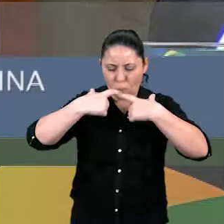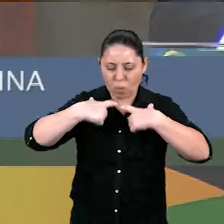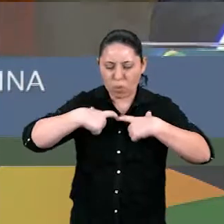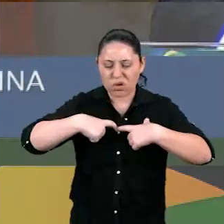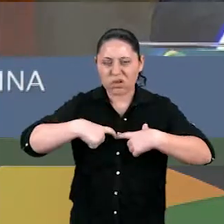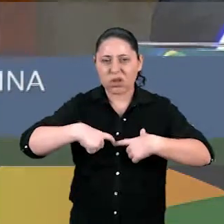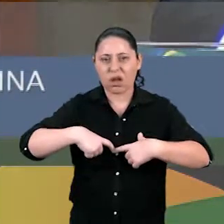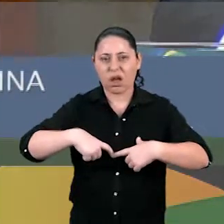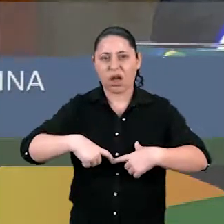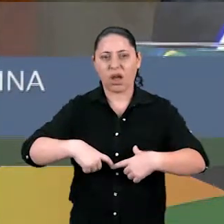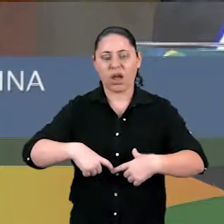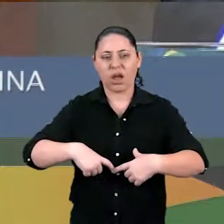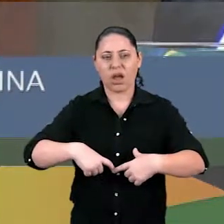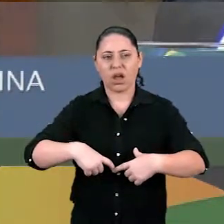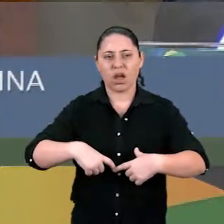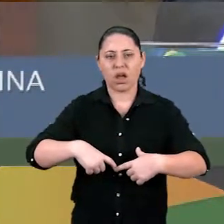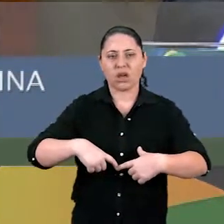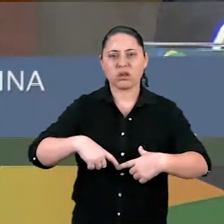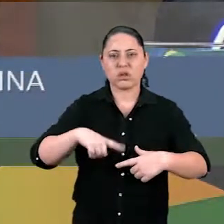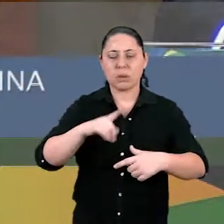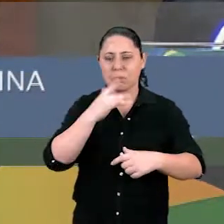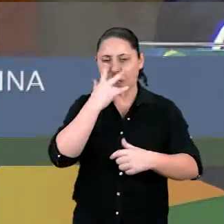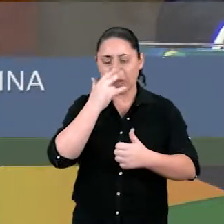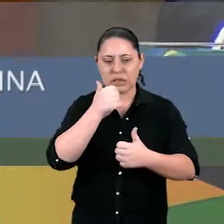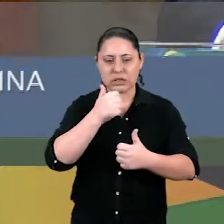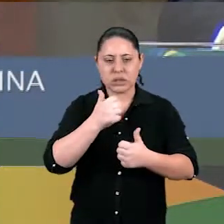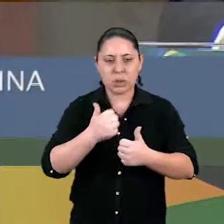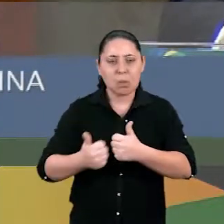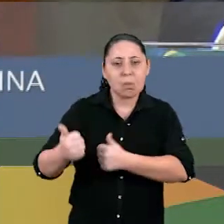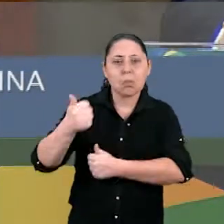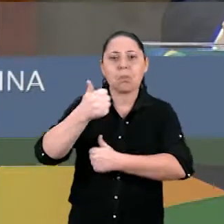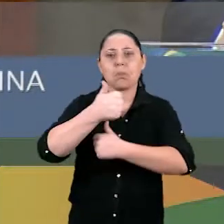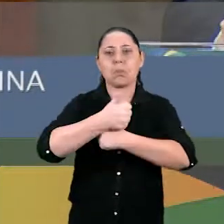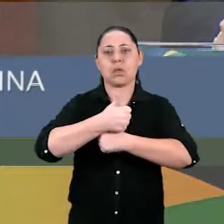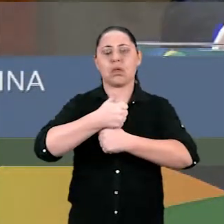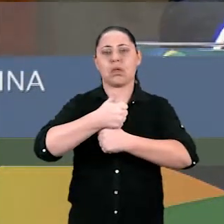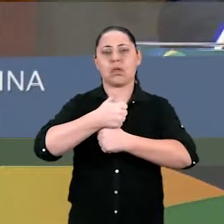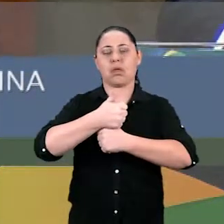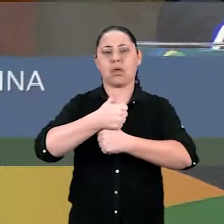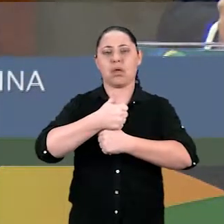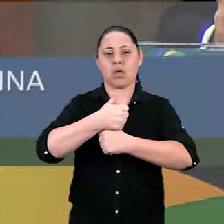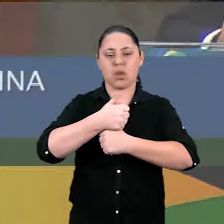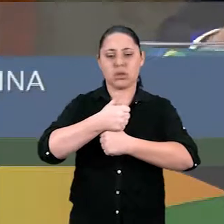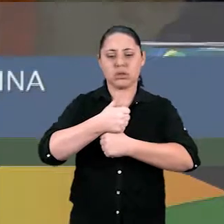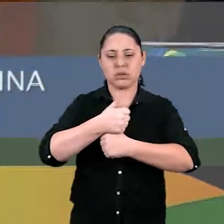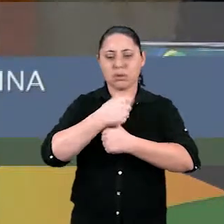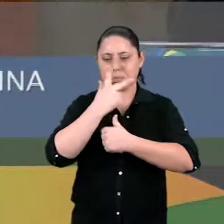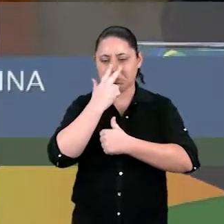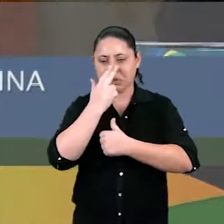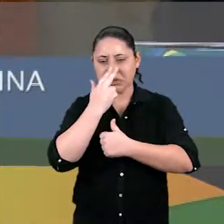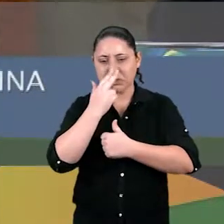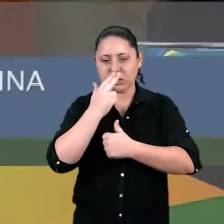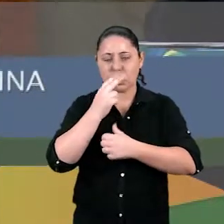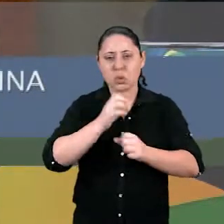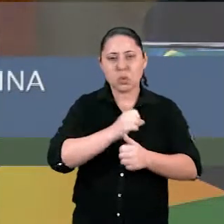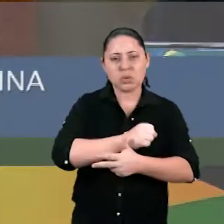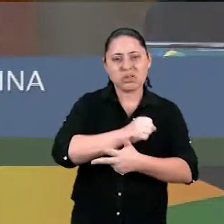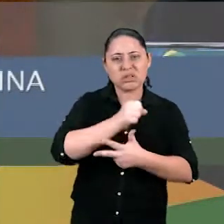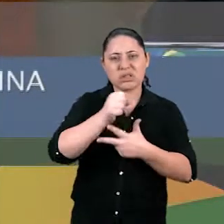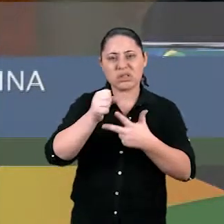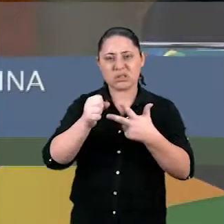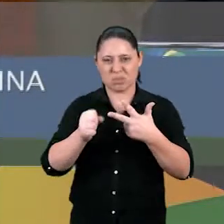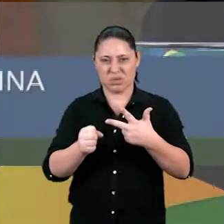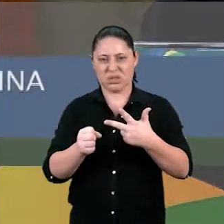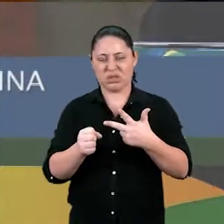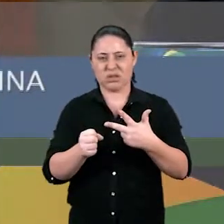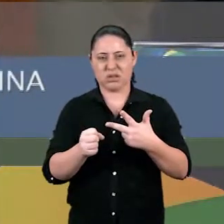nova roupa, de uma nova posição no concerto entre os poderes. E isso, de certo